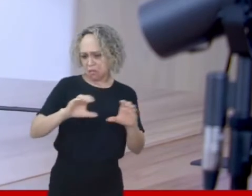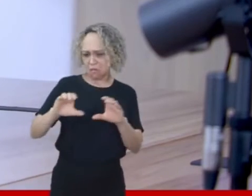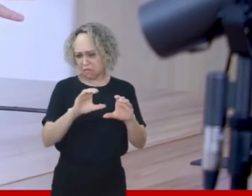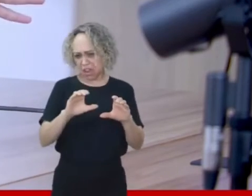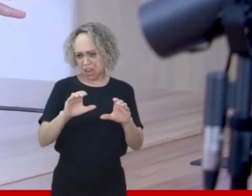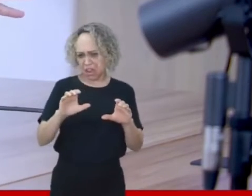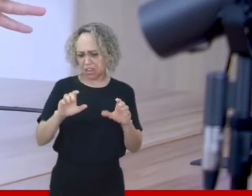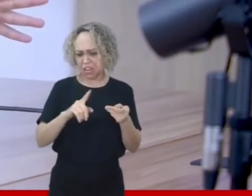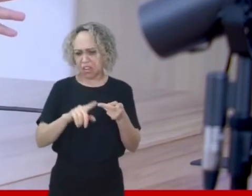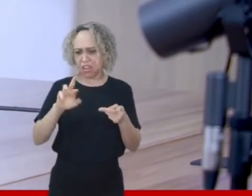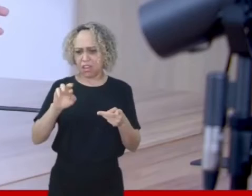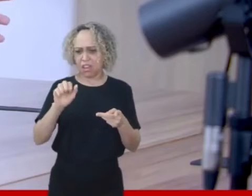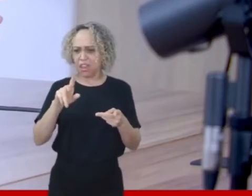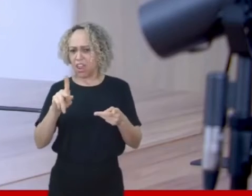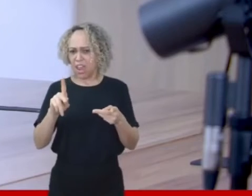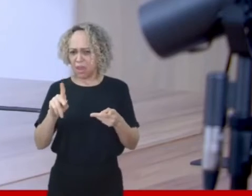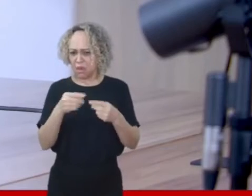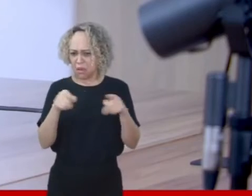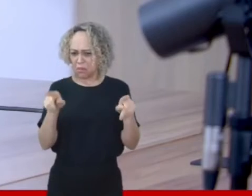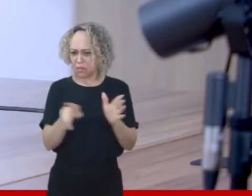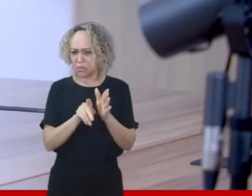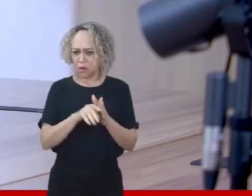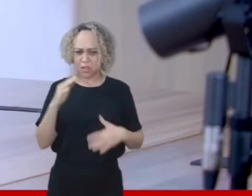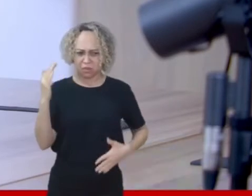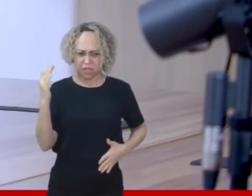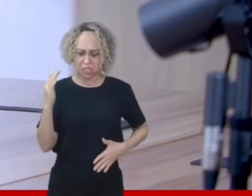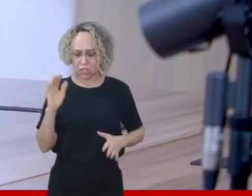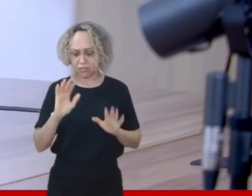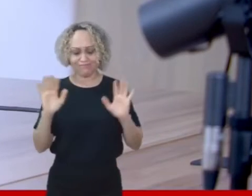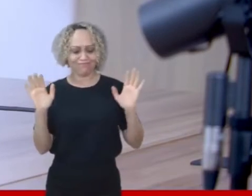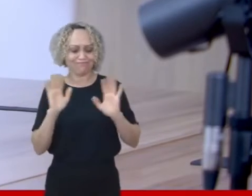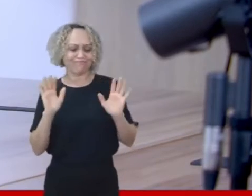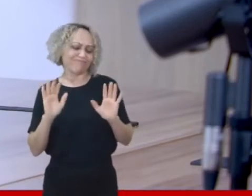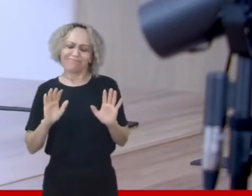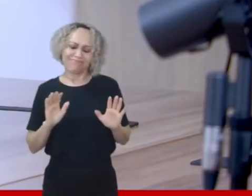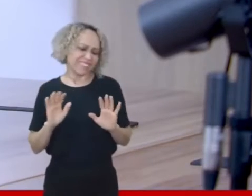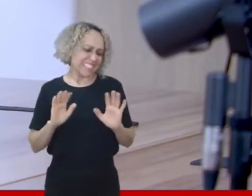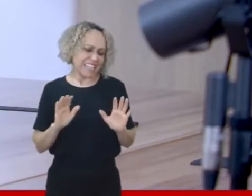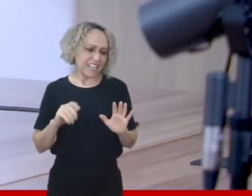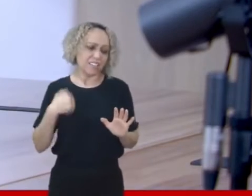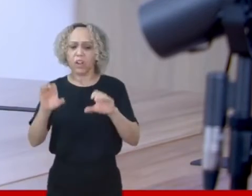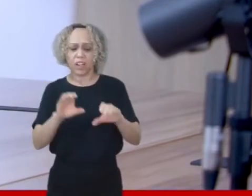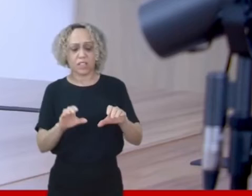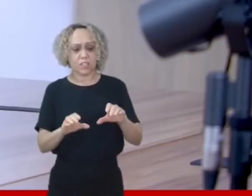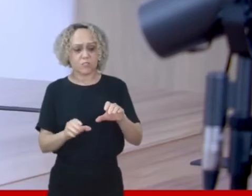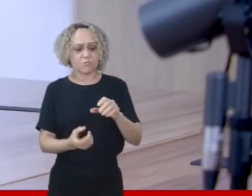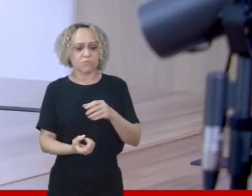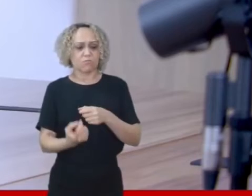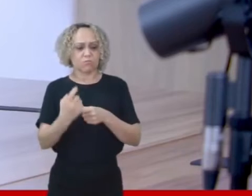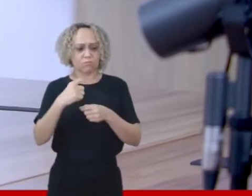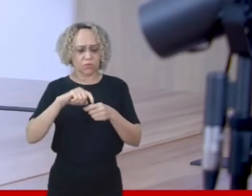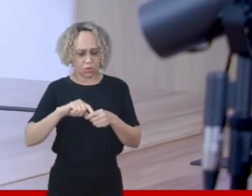de bandido, não sei o quê, quando a gente tá transformando a realidade, transformando mentes, corações, salvando vidas. Tem os funk